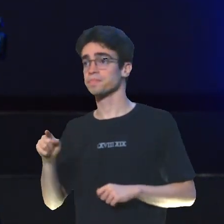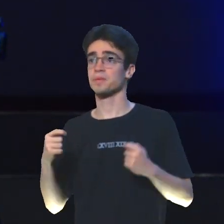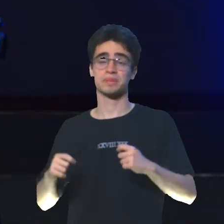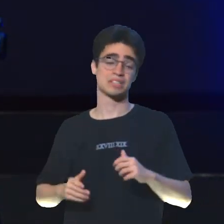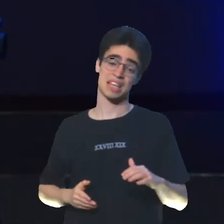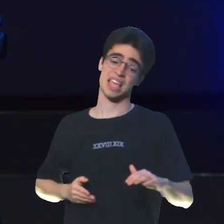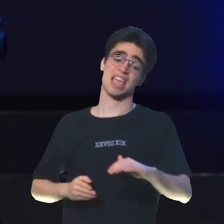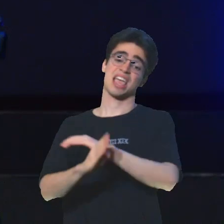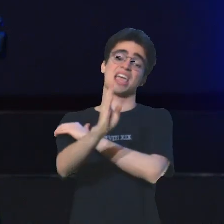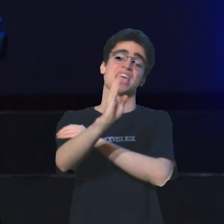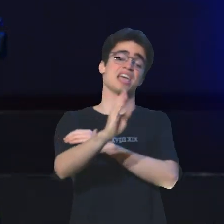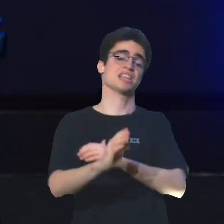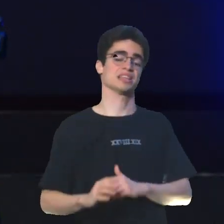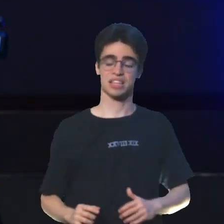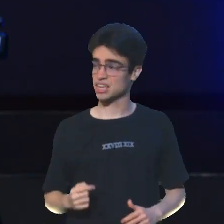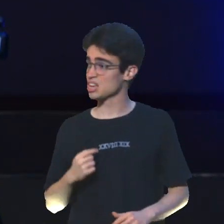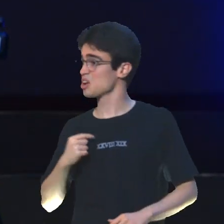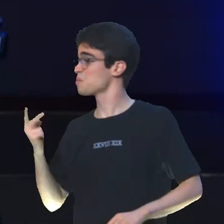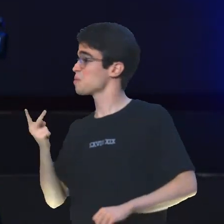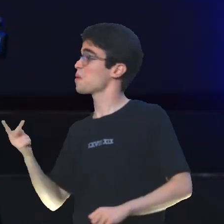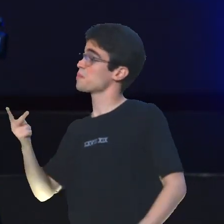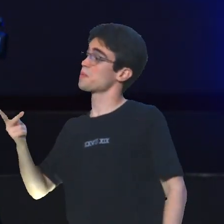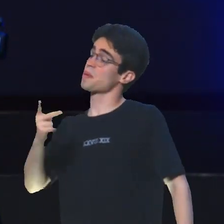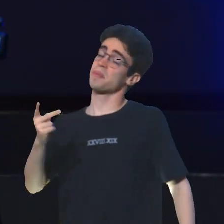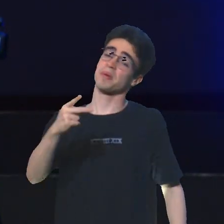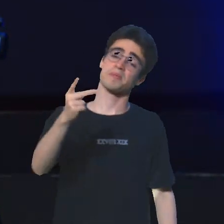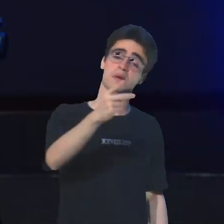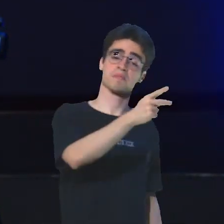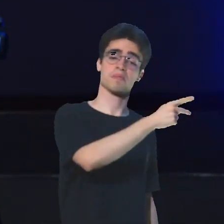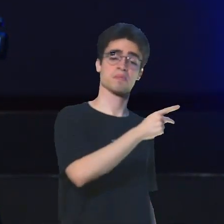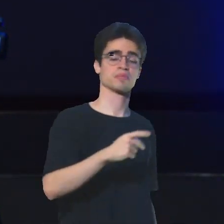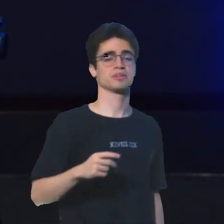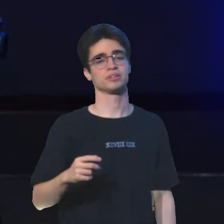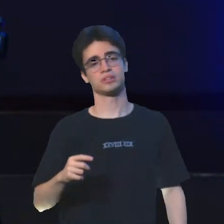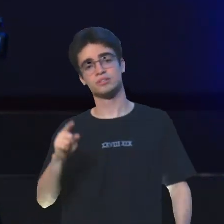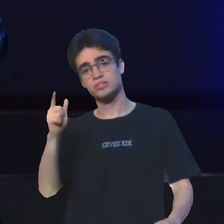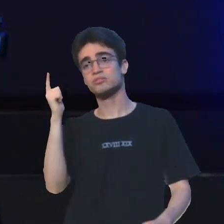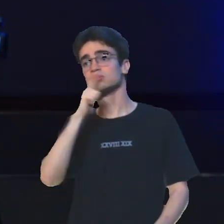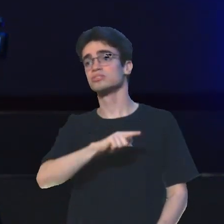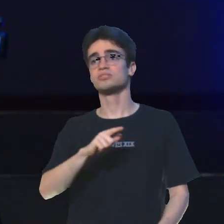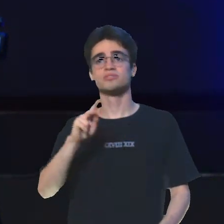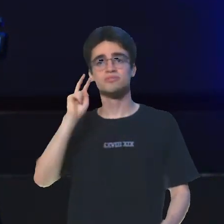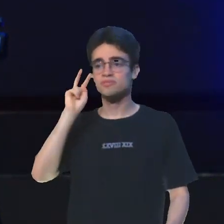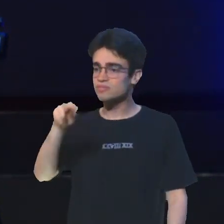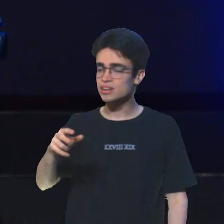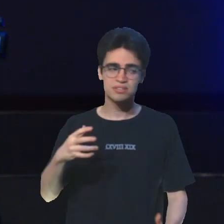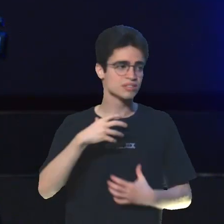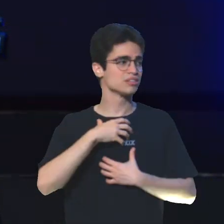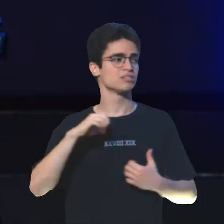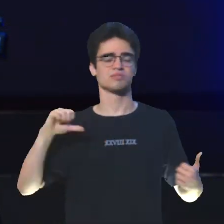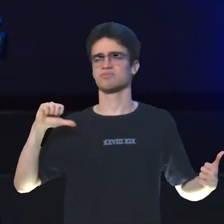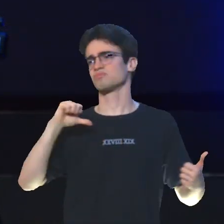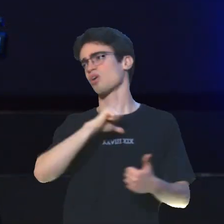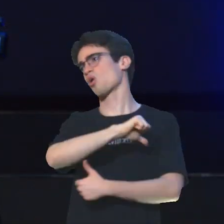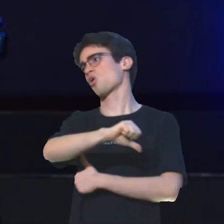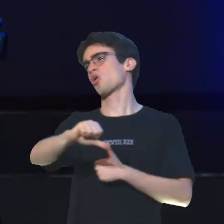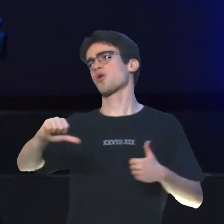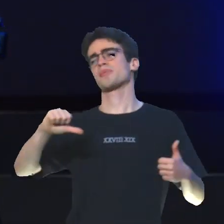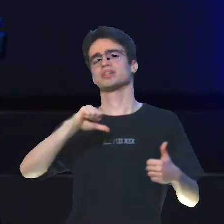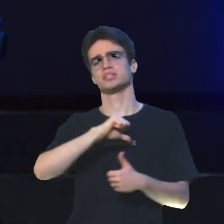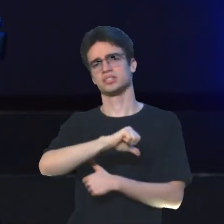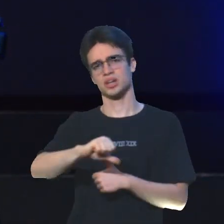corre e entra de cabeça no milagre do Senhor. E vê algo transformar a sua vida.